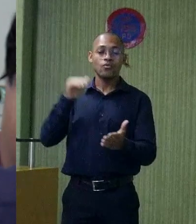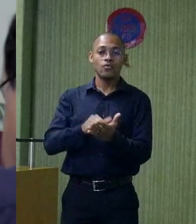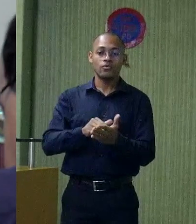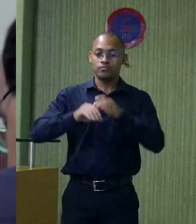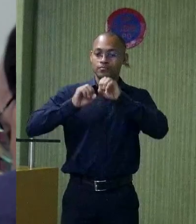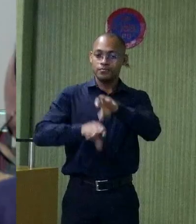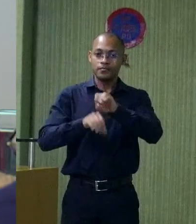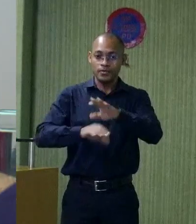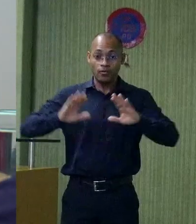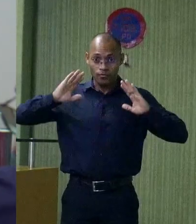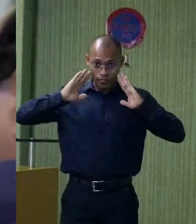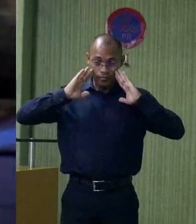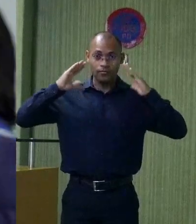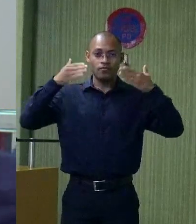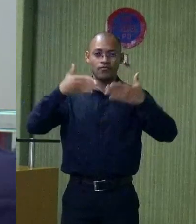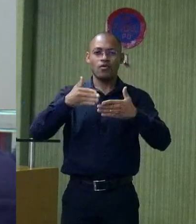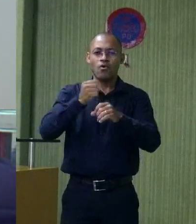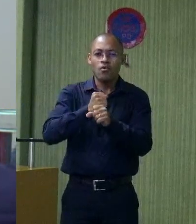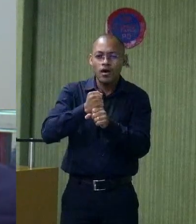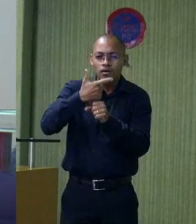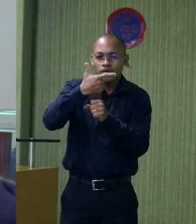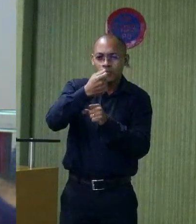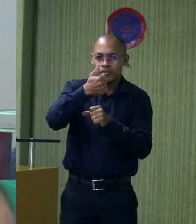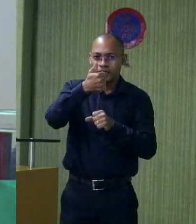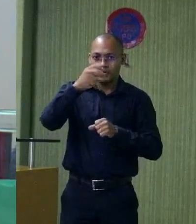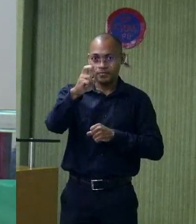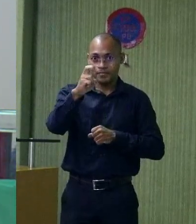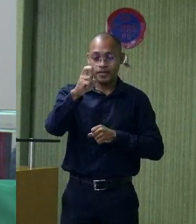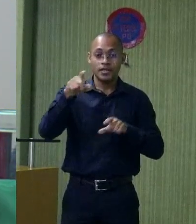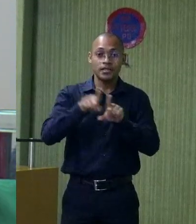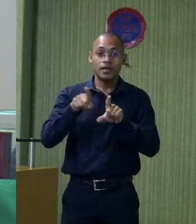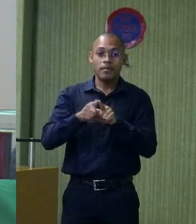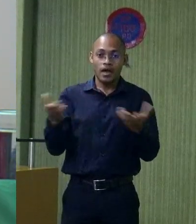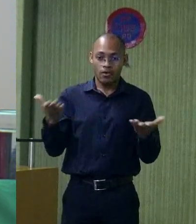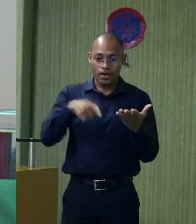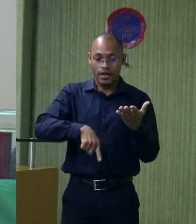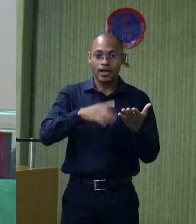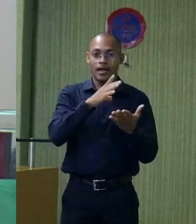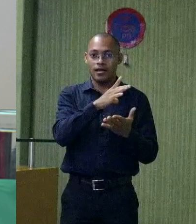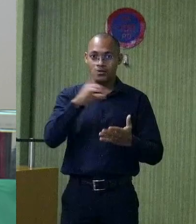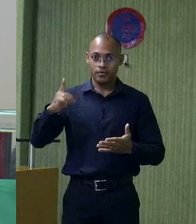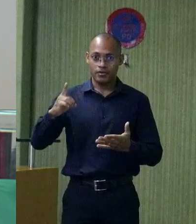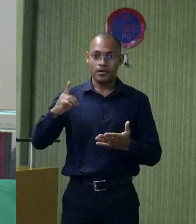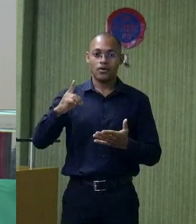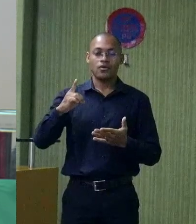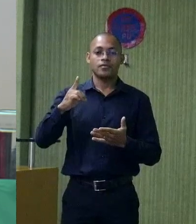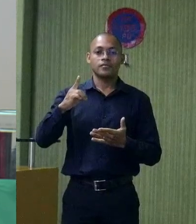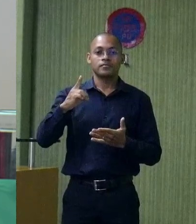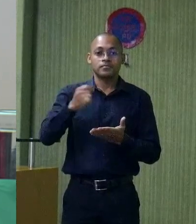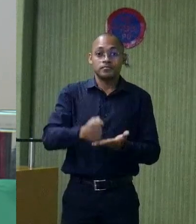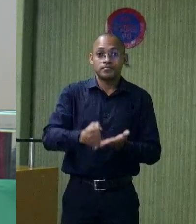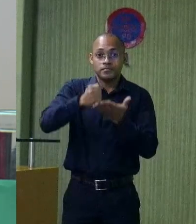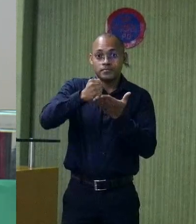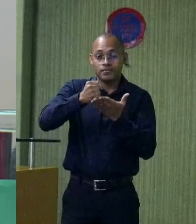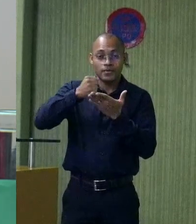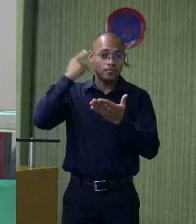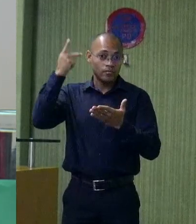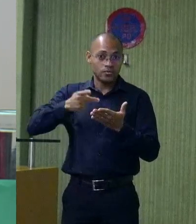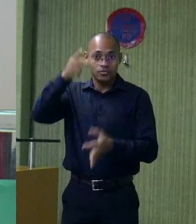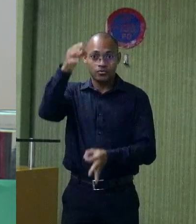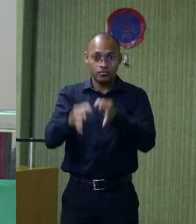com exclusividade desde 2015 atual coordenadora do Centro de Apoio operacional das promotorias de